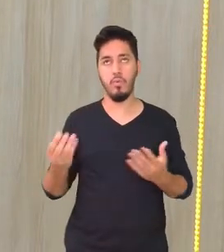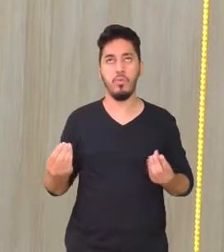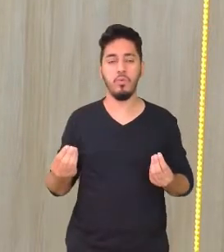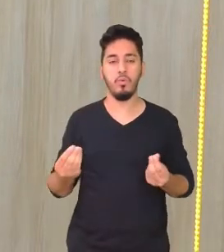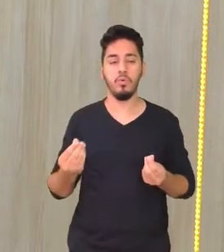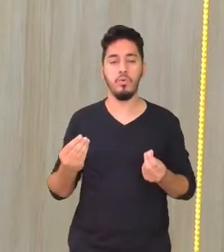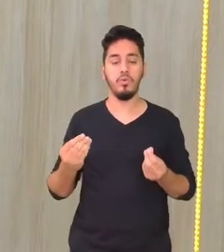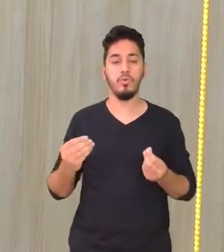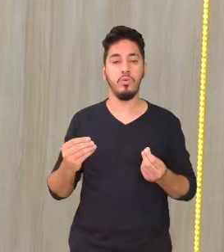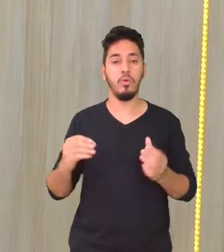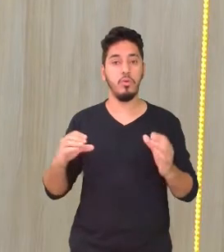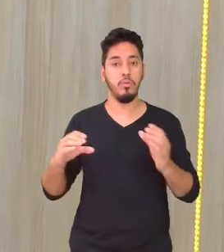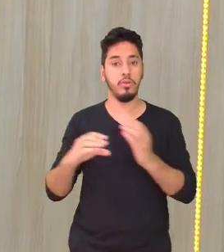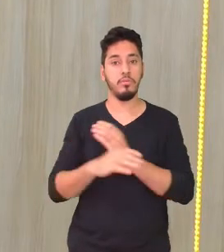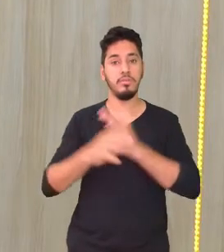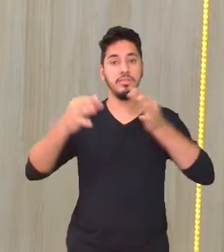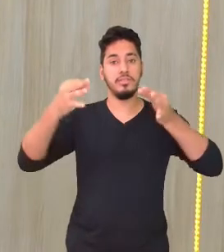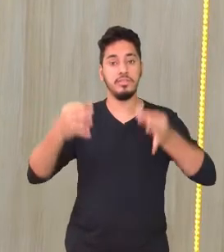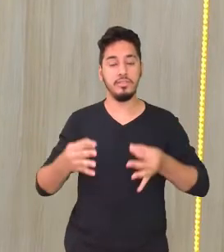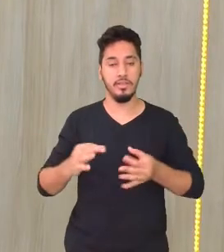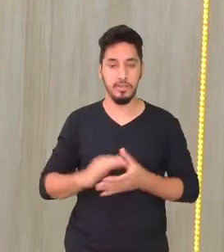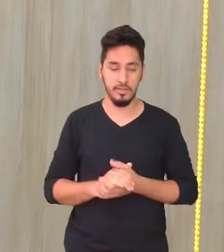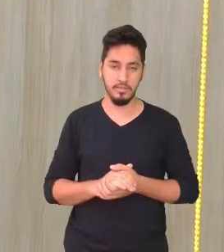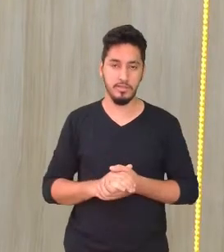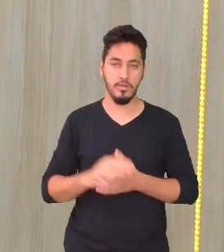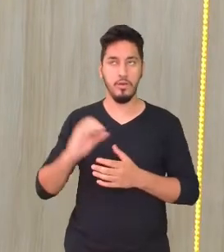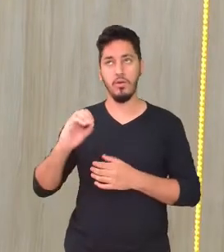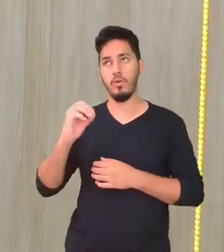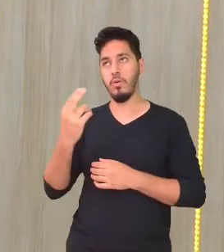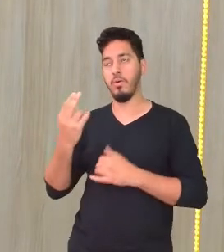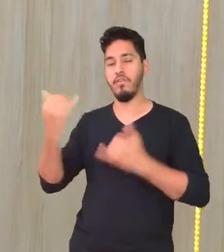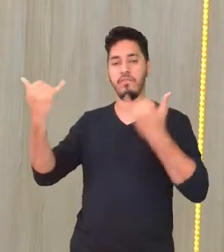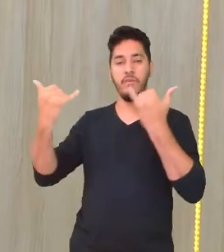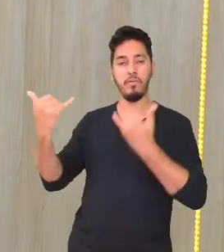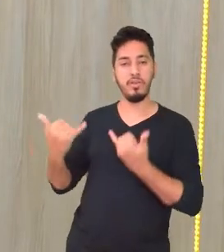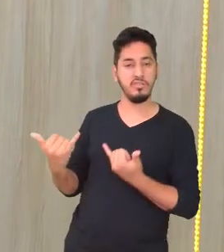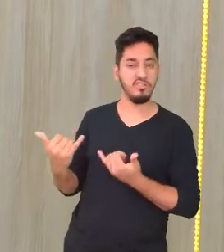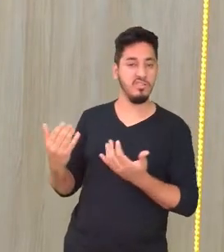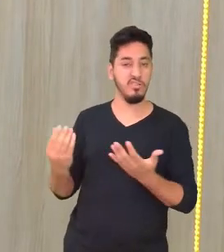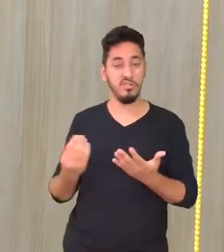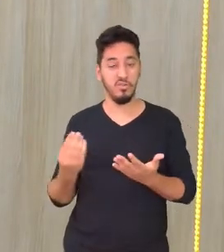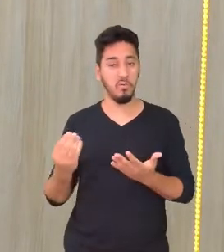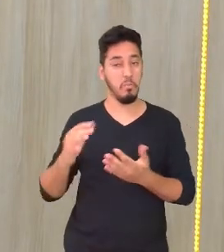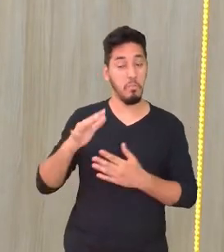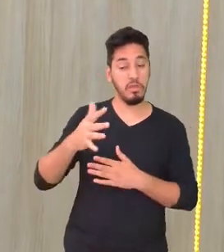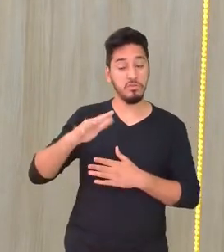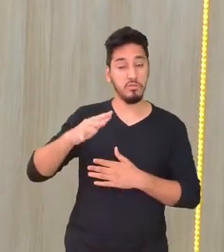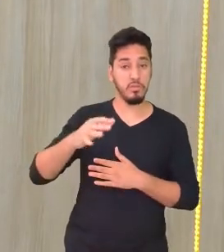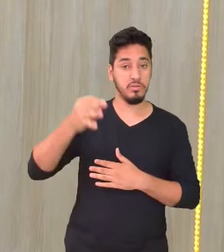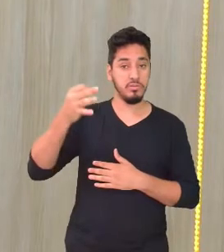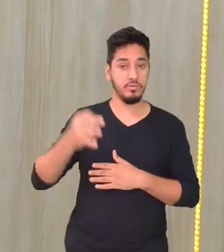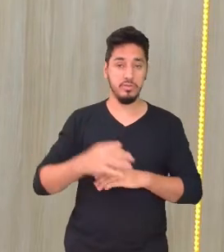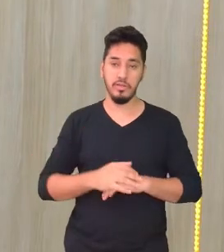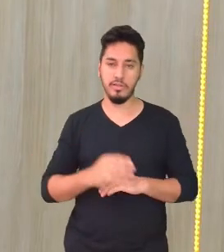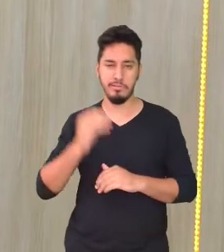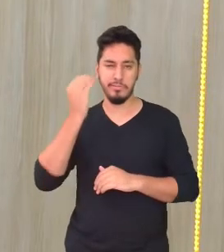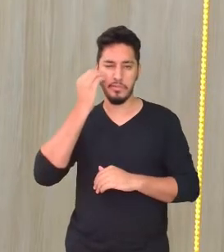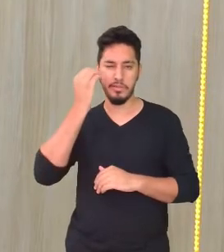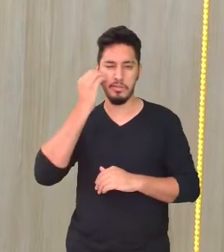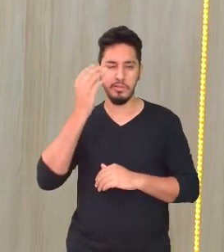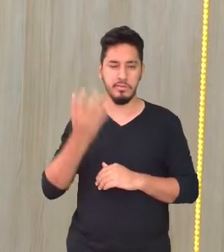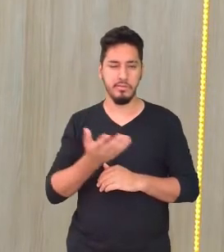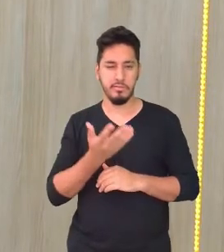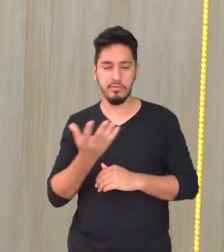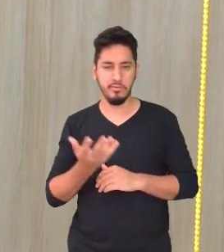é totalmente precisa, né, ou informação que traz uma meia-verdade tentando